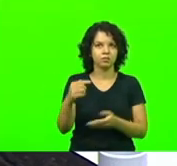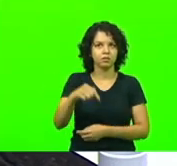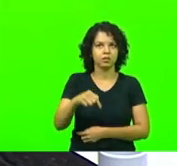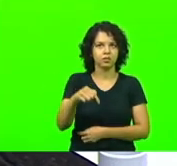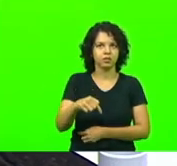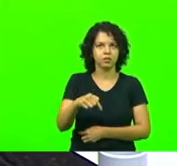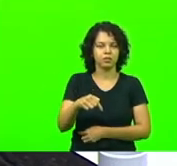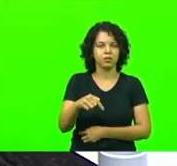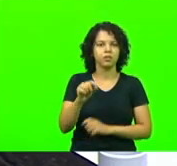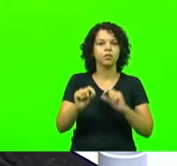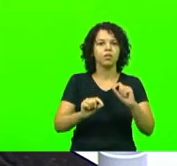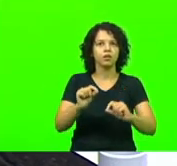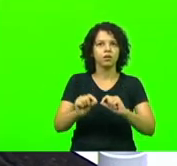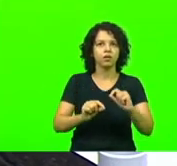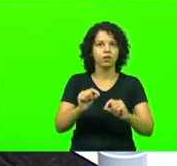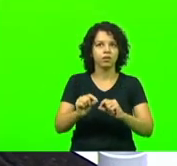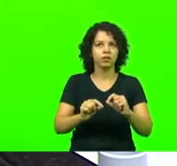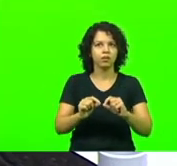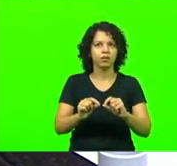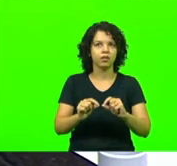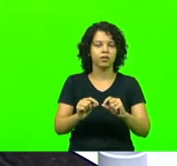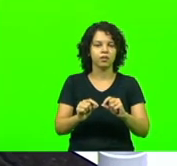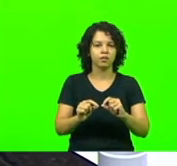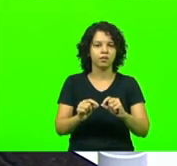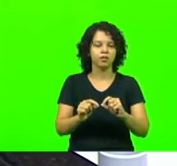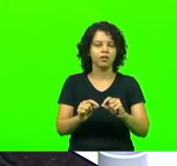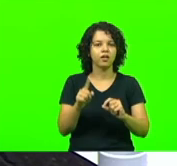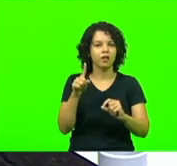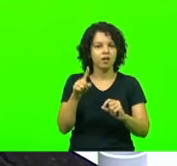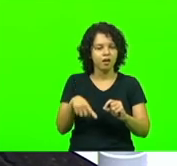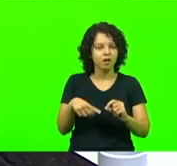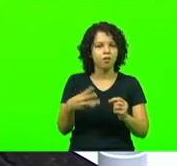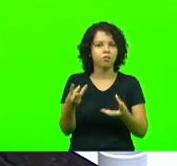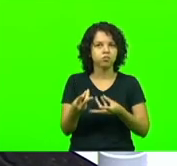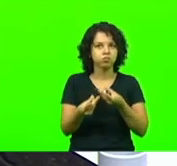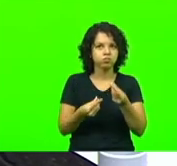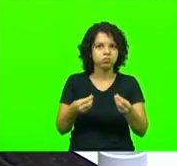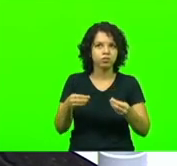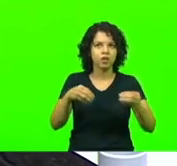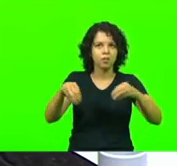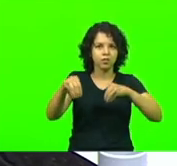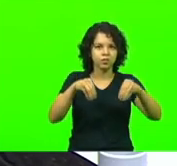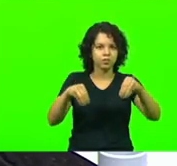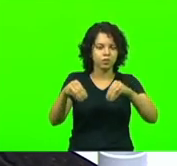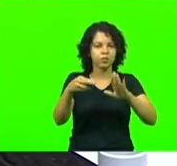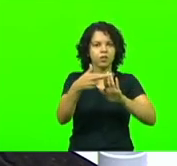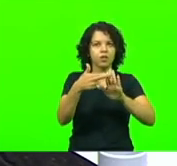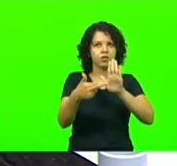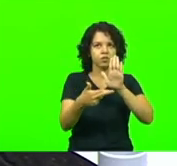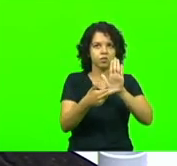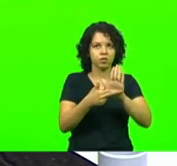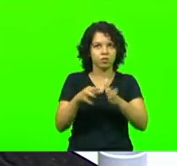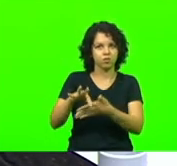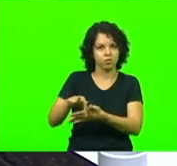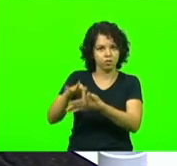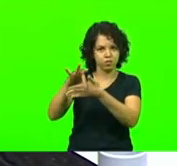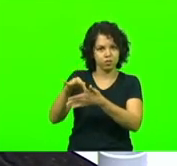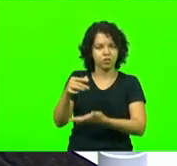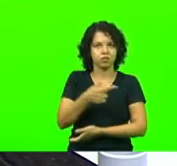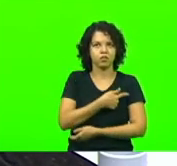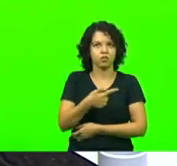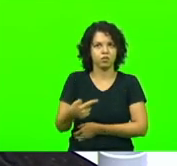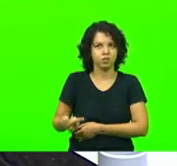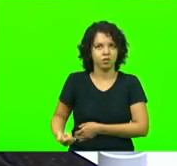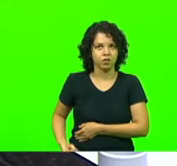foi uma forma ardilosa de manipular o regimento. O líder do governo está